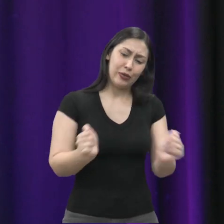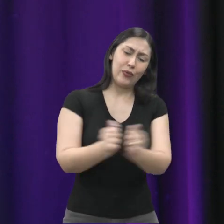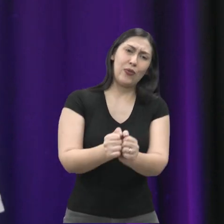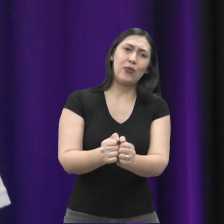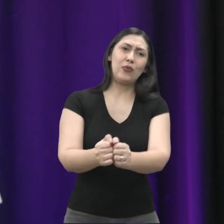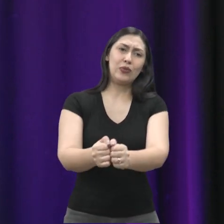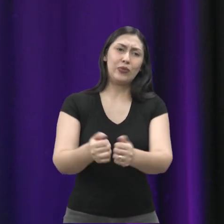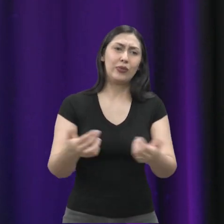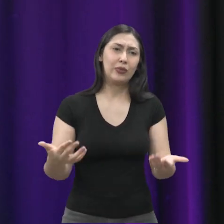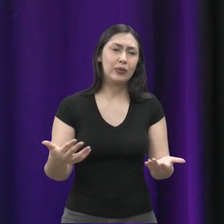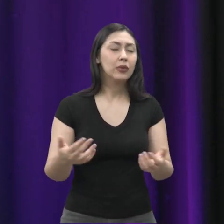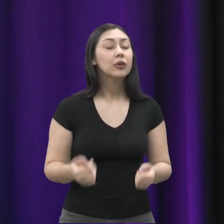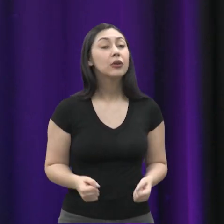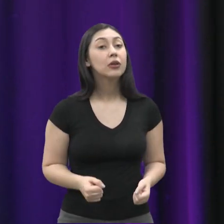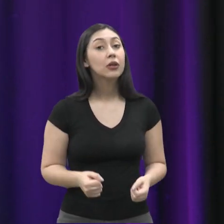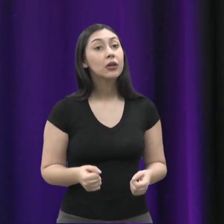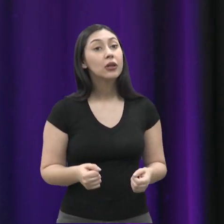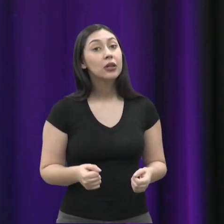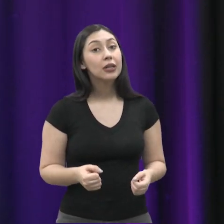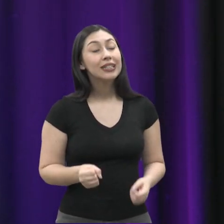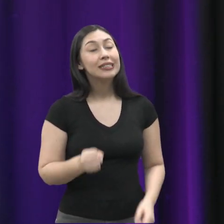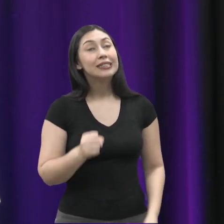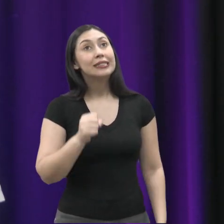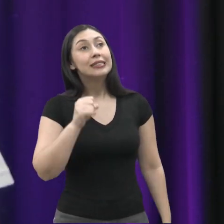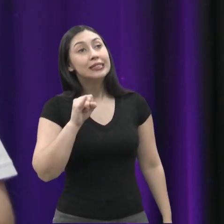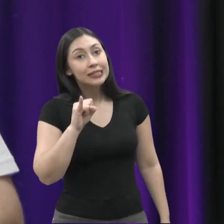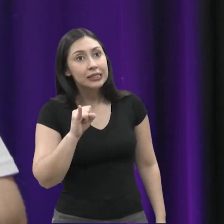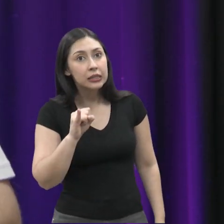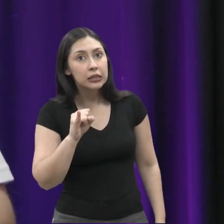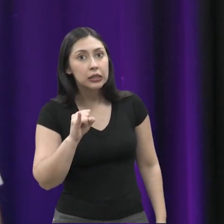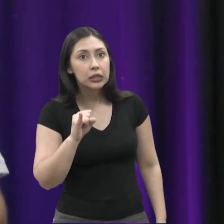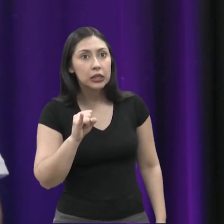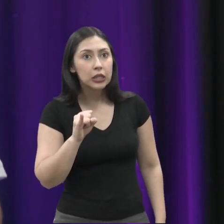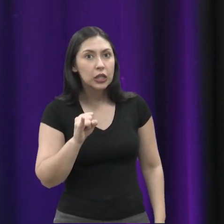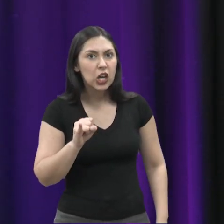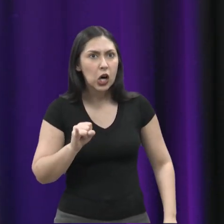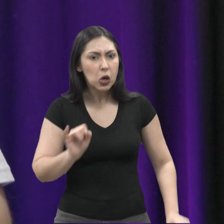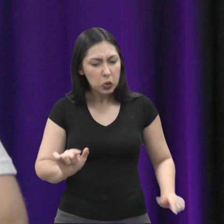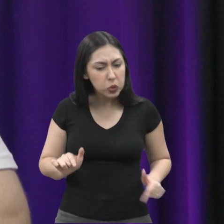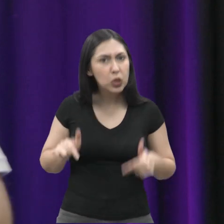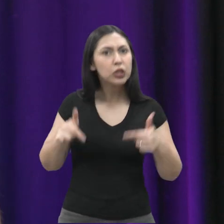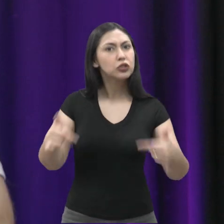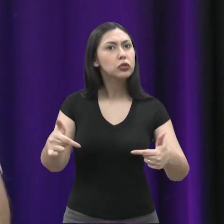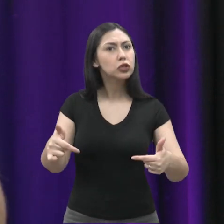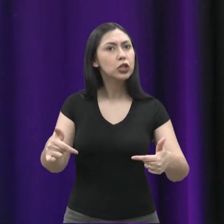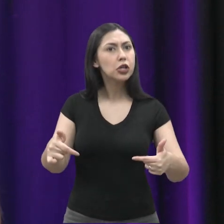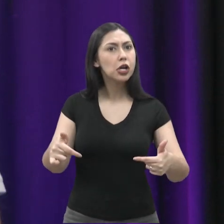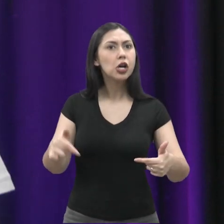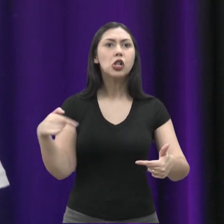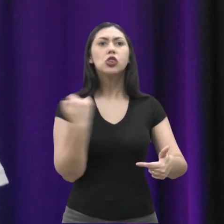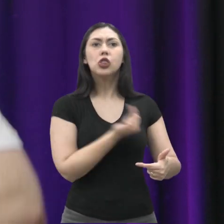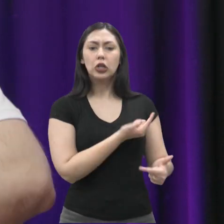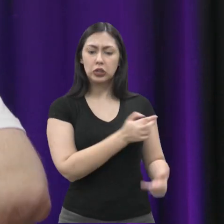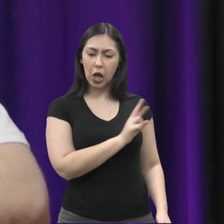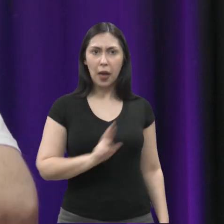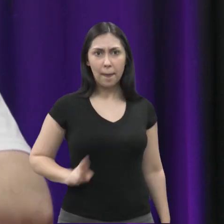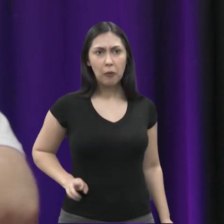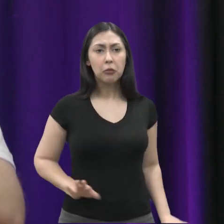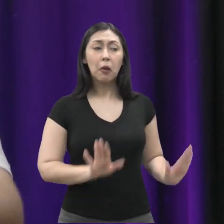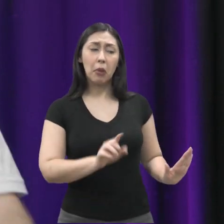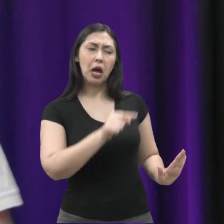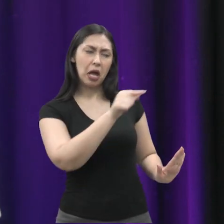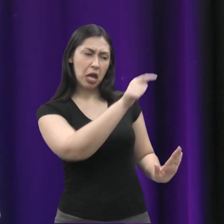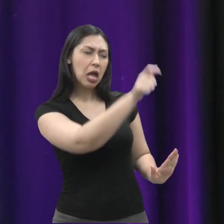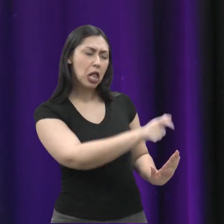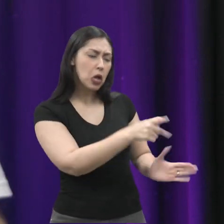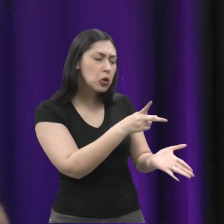60 e poucos. E o povo, assim, se houvesse um movimento para, não, vamos virar república, mas deixa o imperador aqui, que o imperador é um